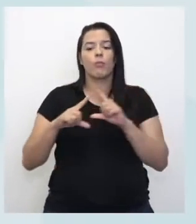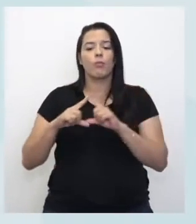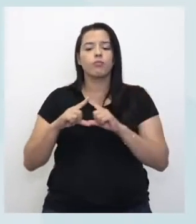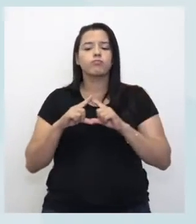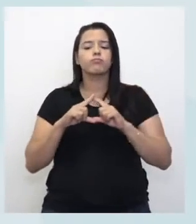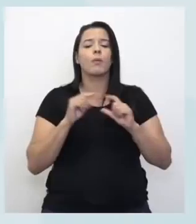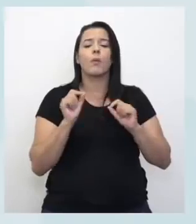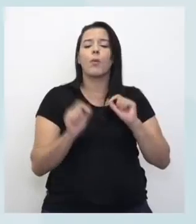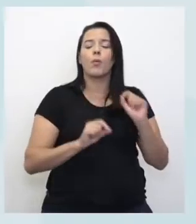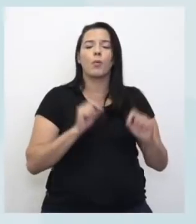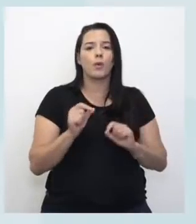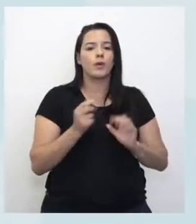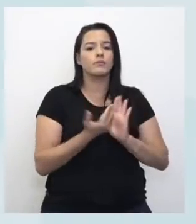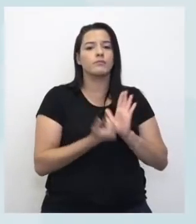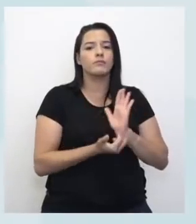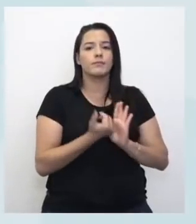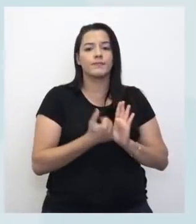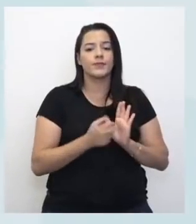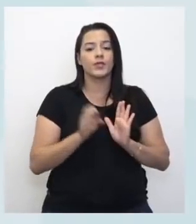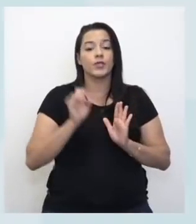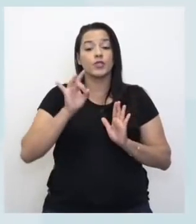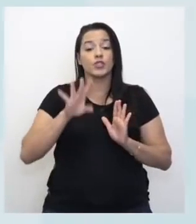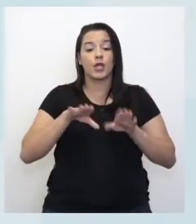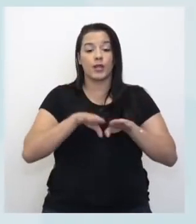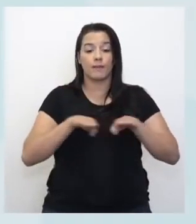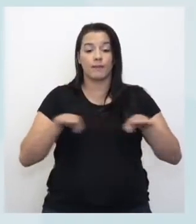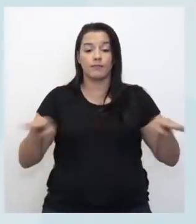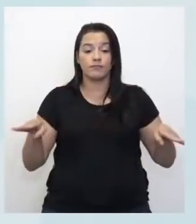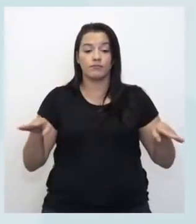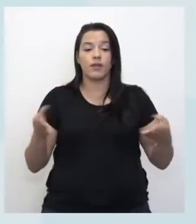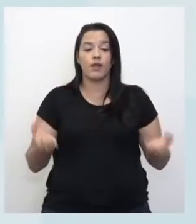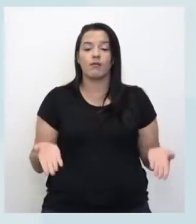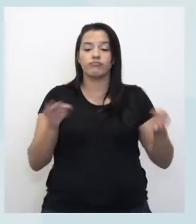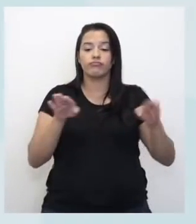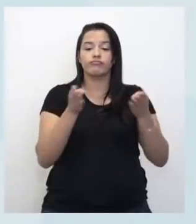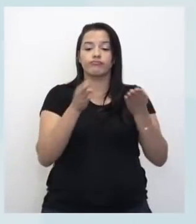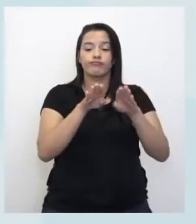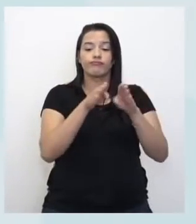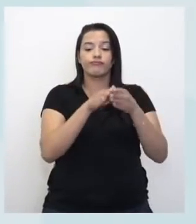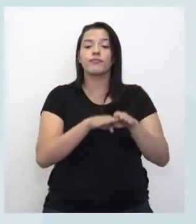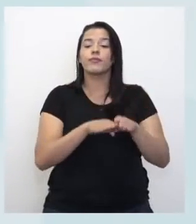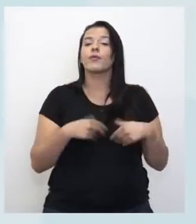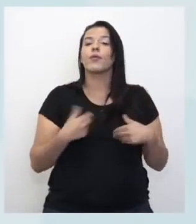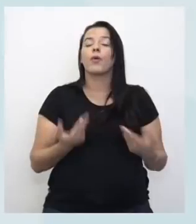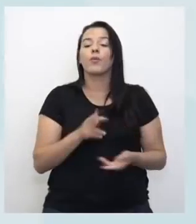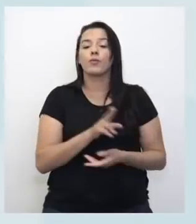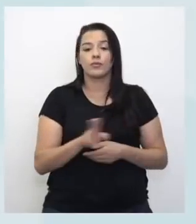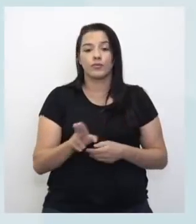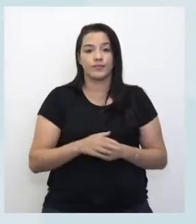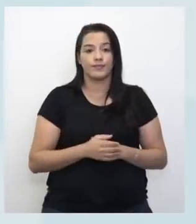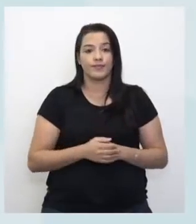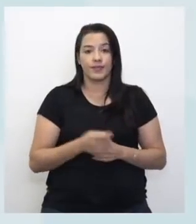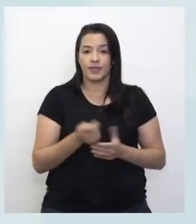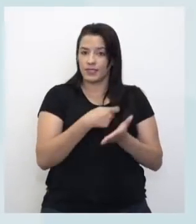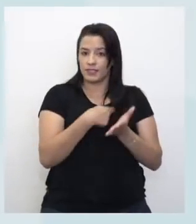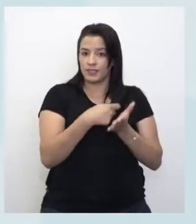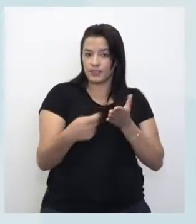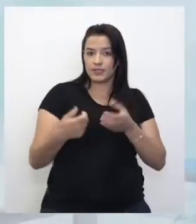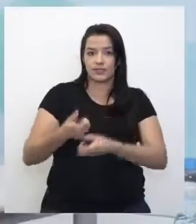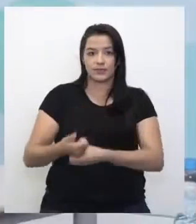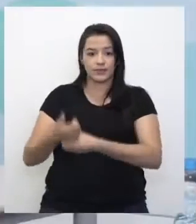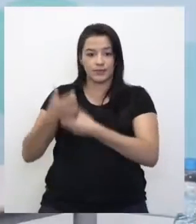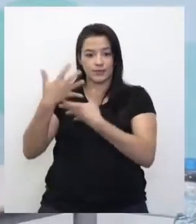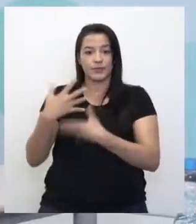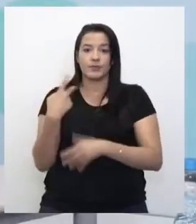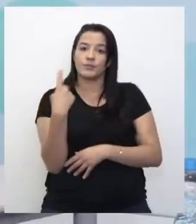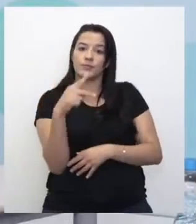só que aqui só tem elas planificadas. Muito bem. Escreve lá no chat e manda para o